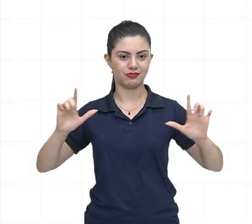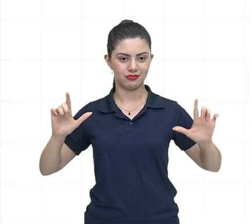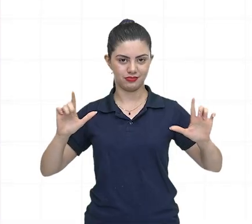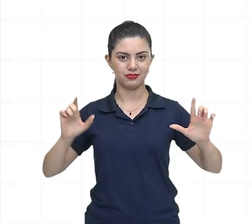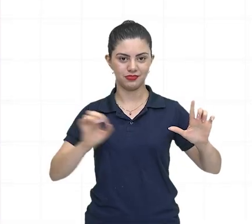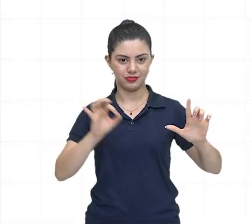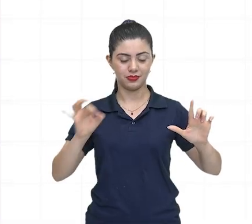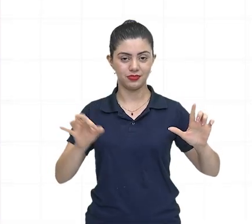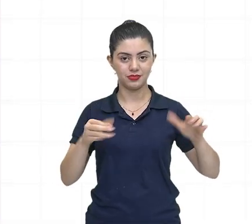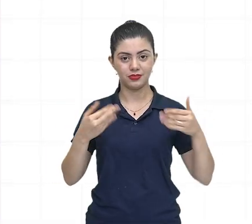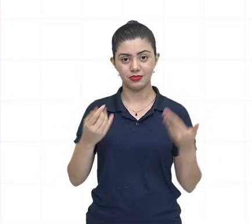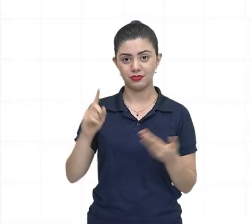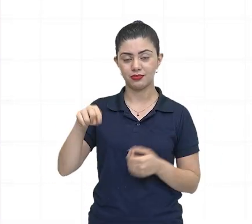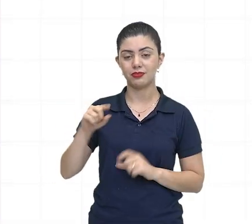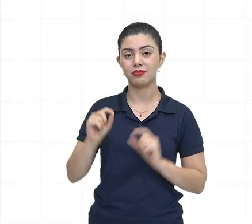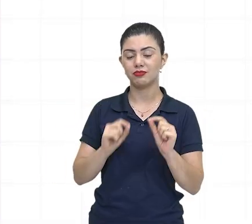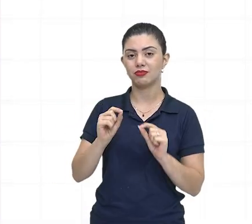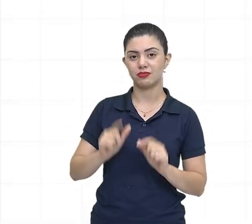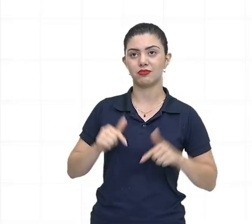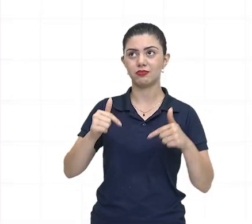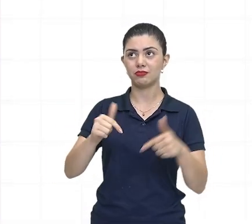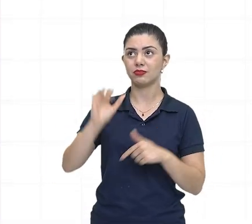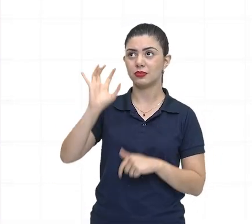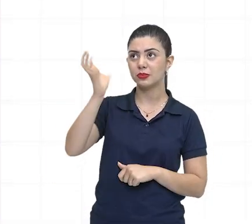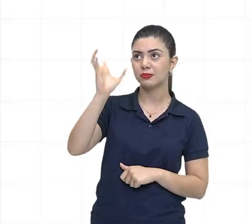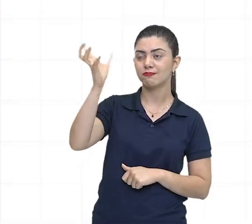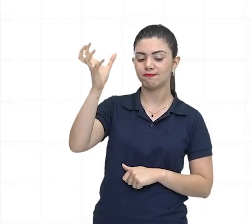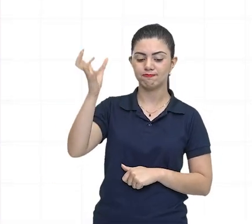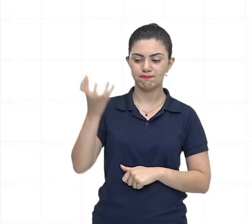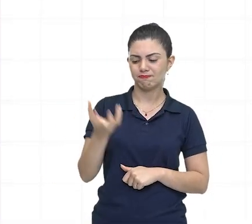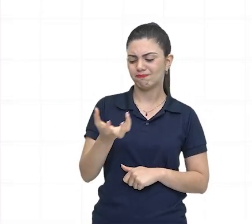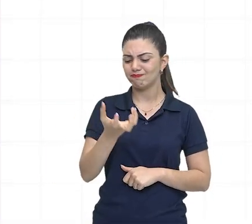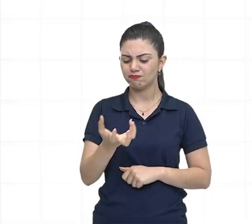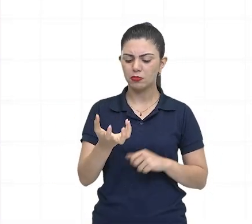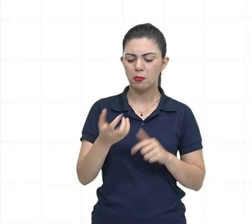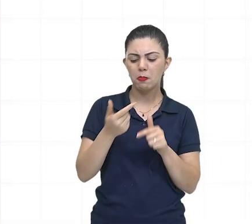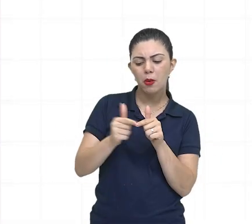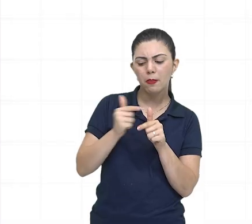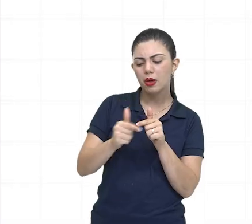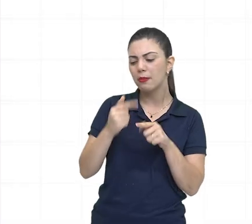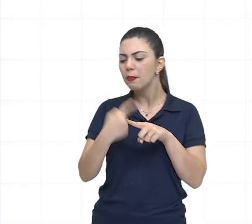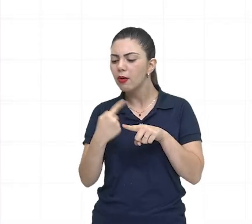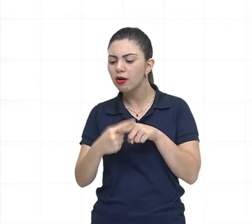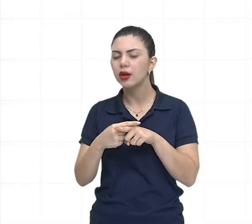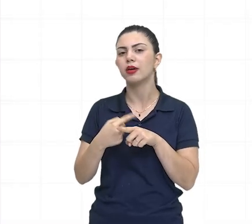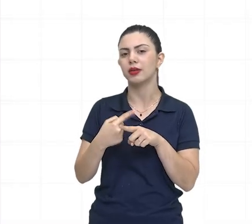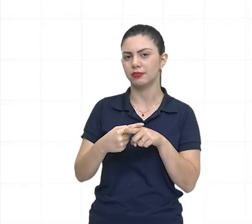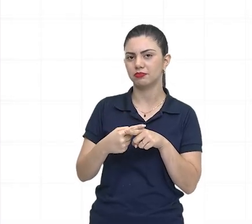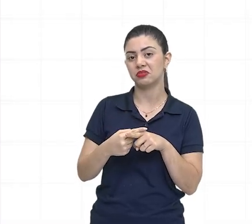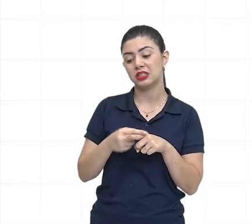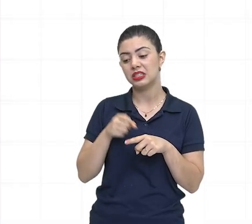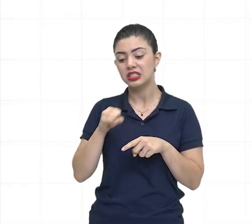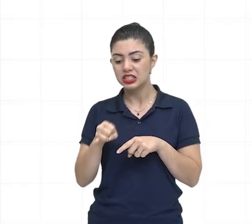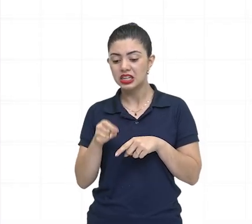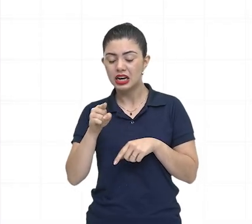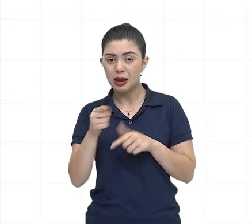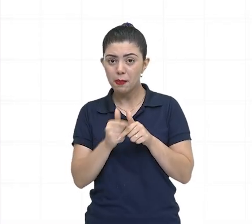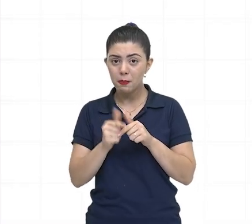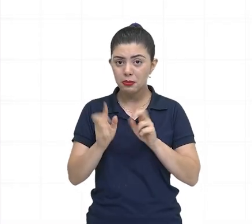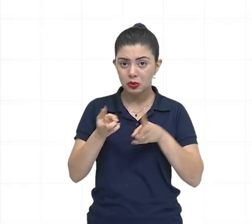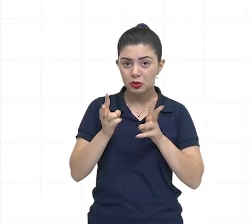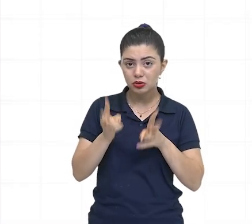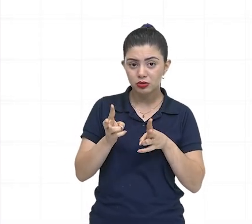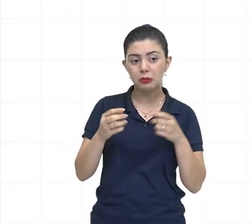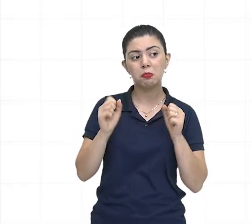ato de trocar simplesmente uma lâmpada. E ou ver o porquê que essa lâmpada não está funcionando. Então, nós temos